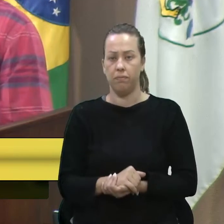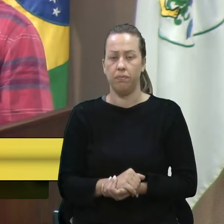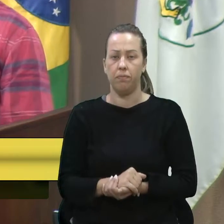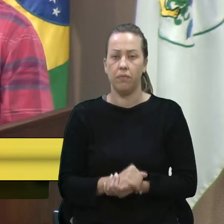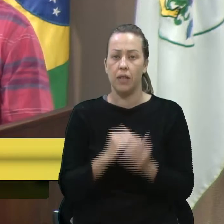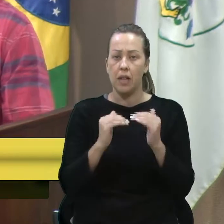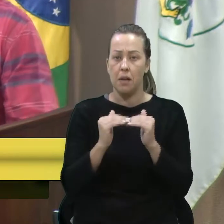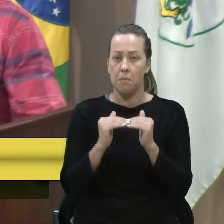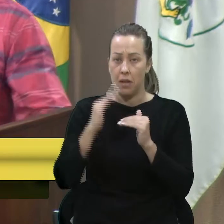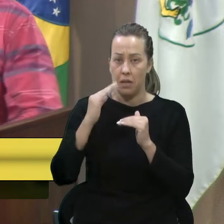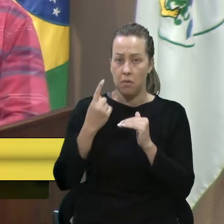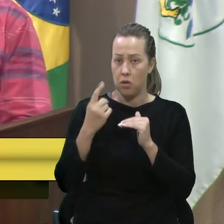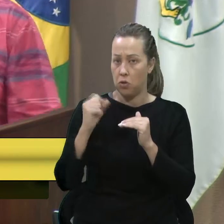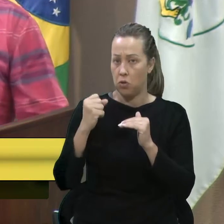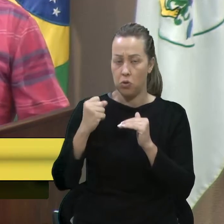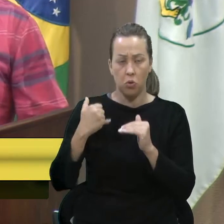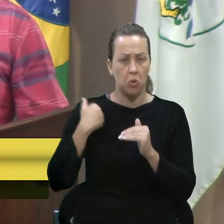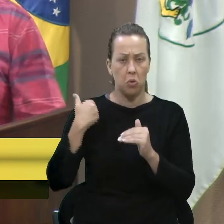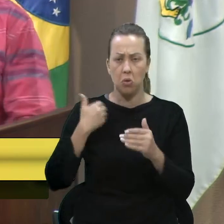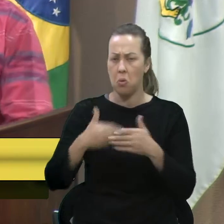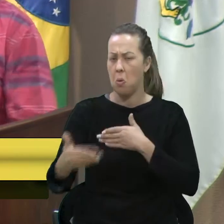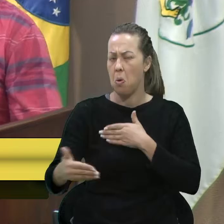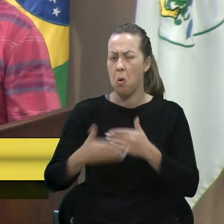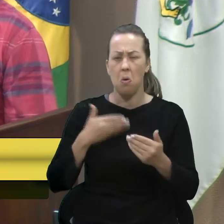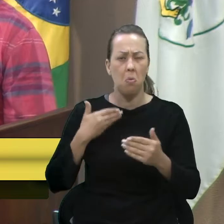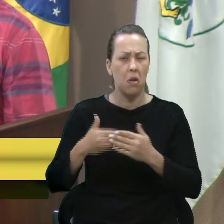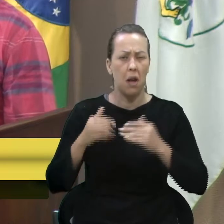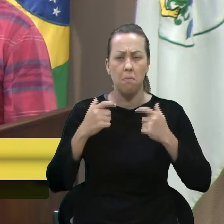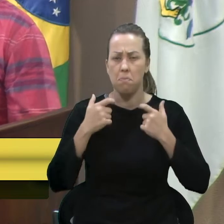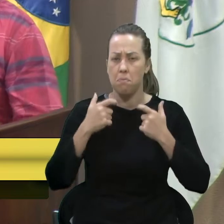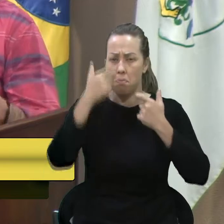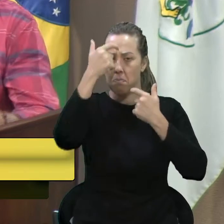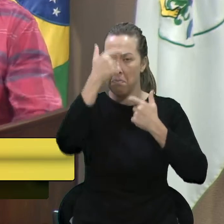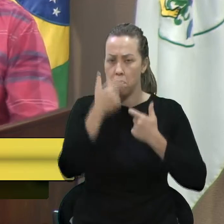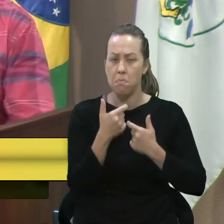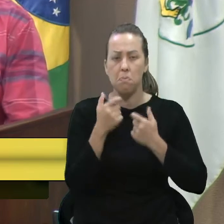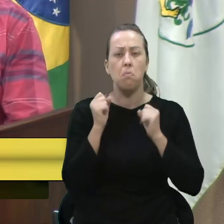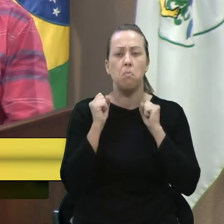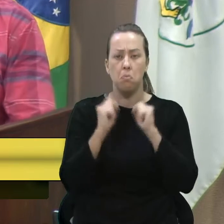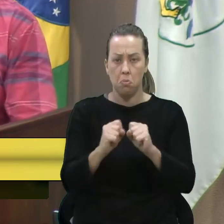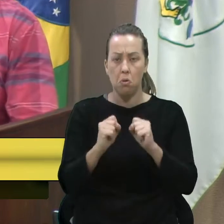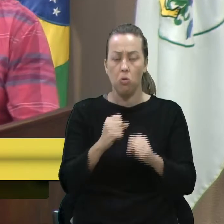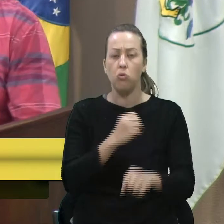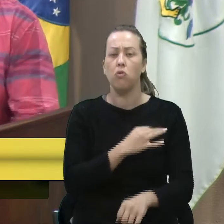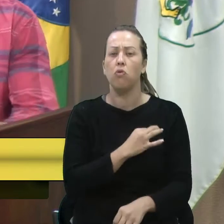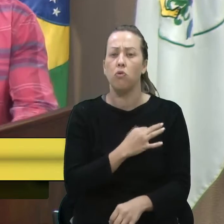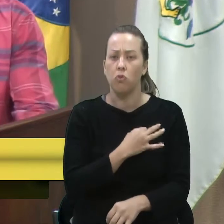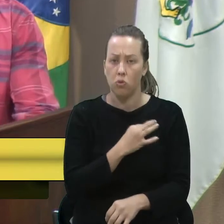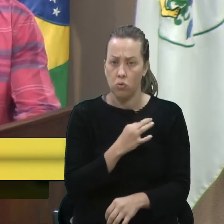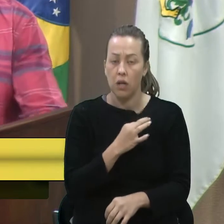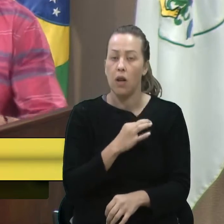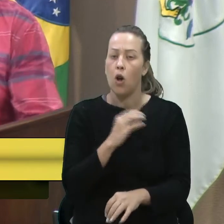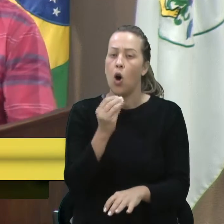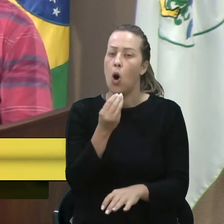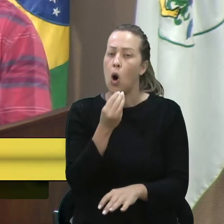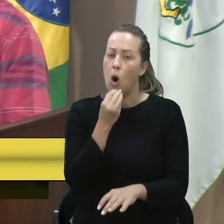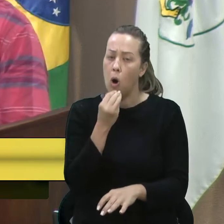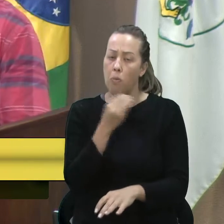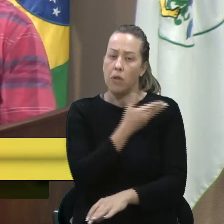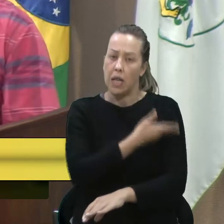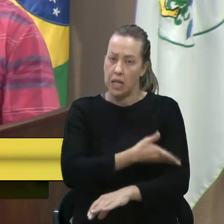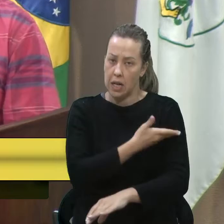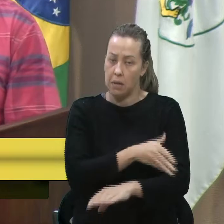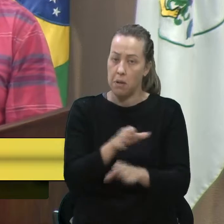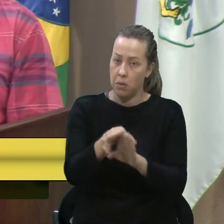Acima de 18 anos, qualquer profissão, qualquer pessoa pode ser um voluntário. Claro, tem todo o treinamento, tem toda a orientação.